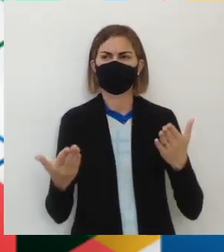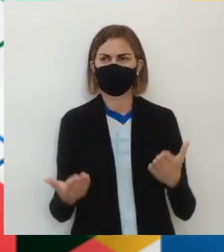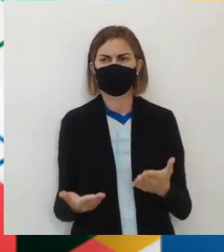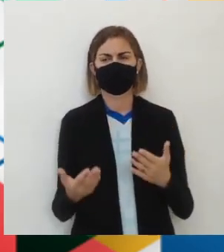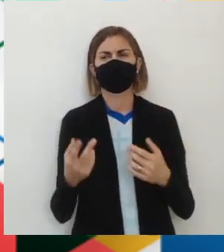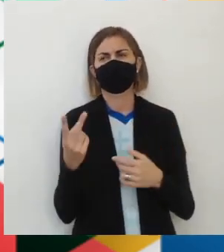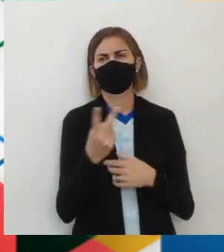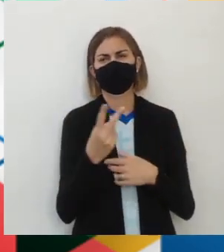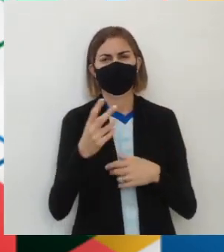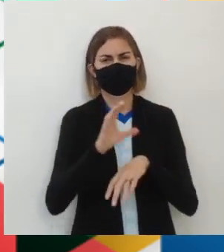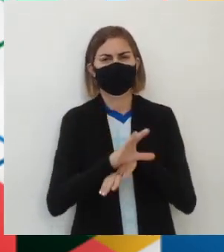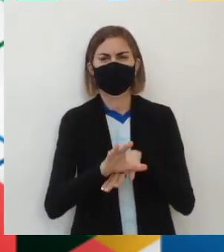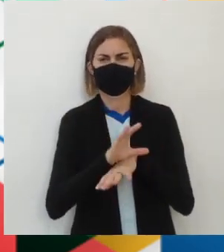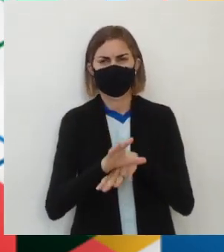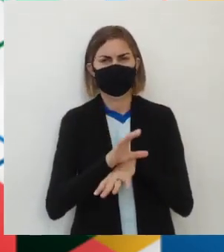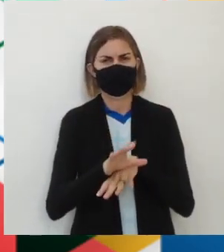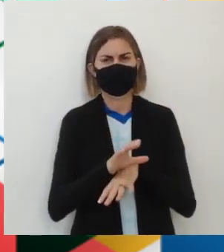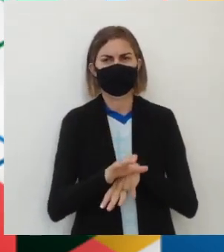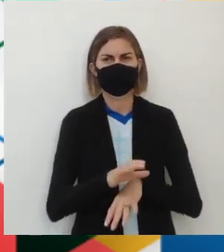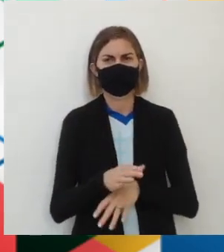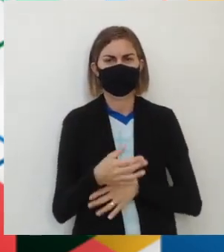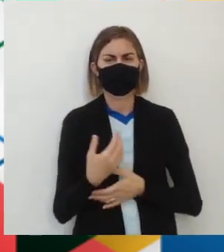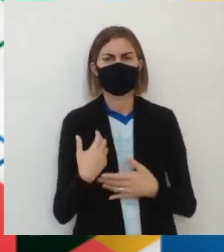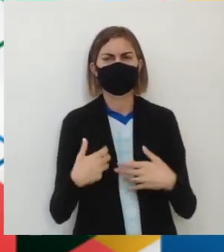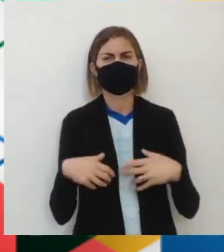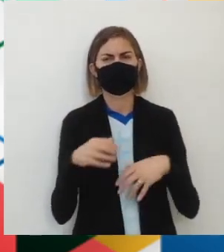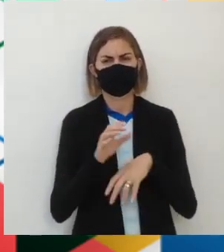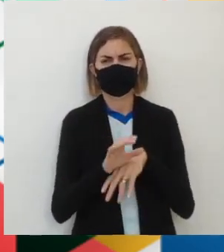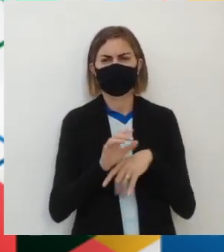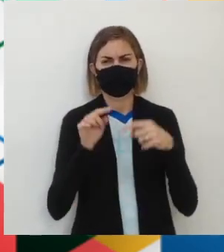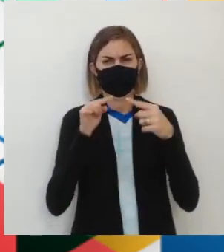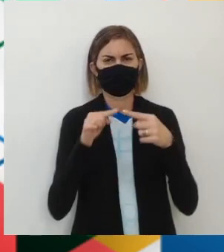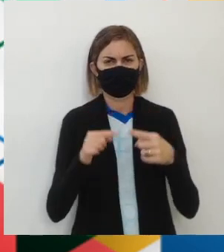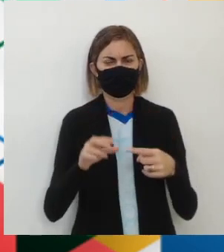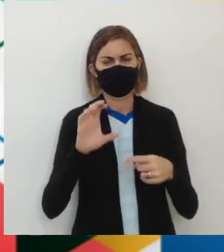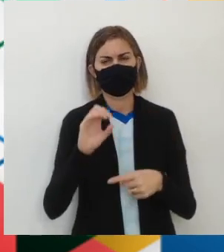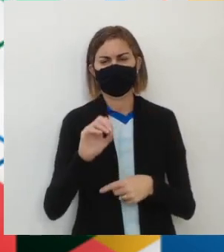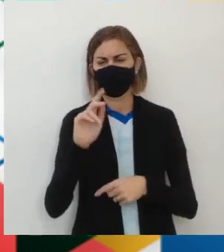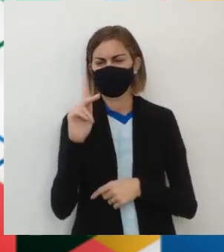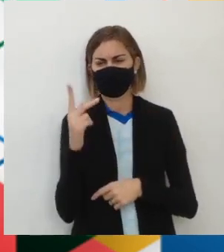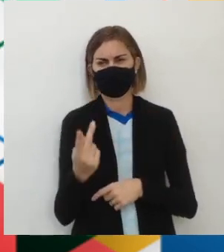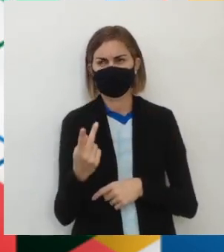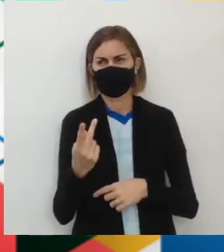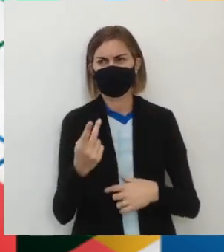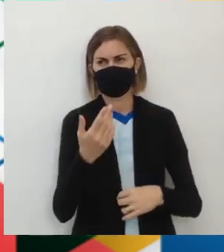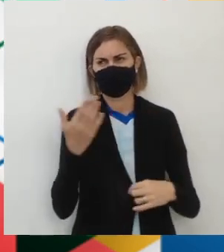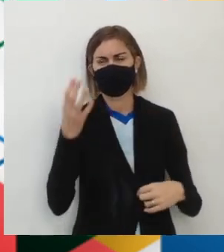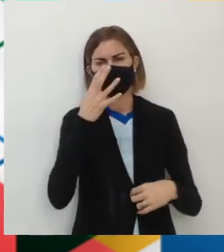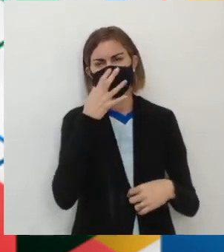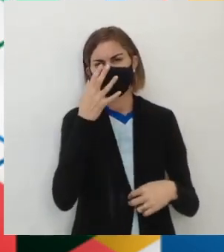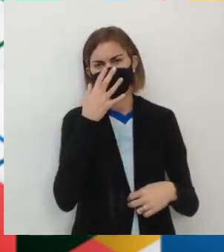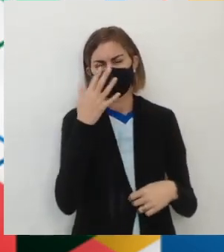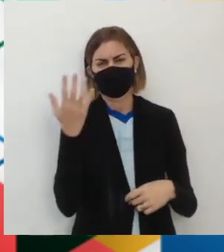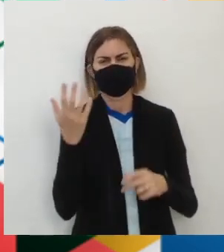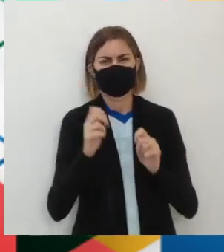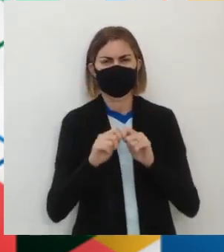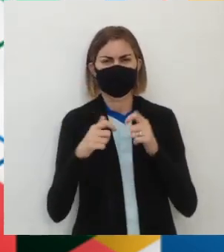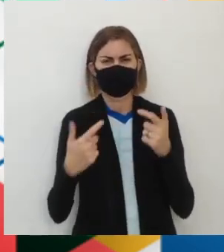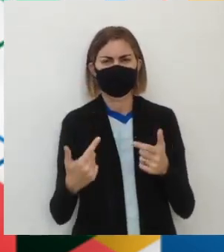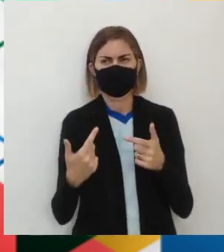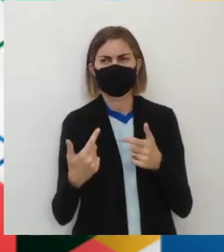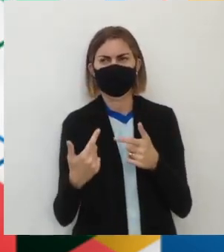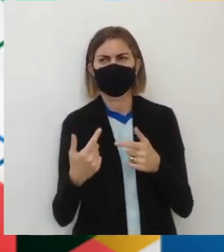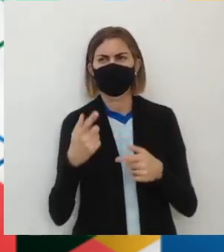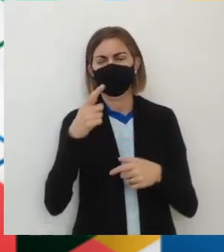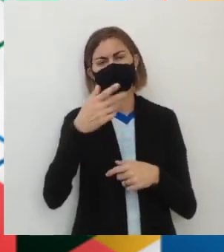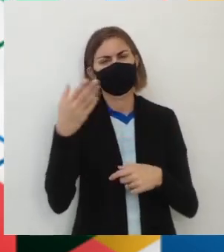entre esses carbonos, os carbonos que estão ligados a esses OHs, o que a gente observa aqui claramente?